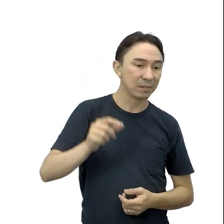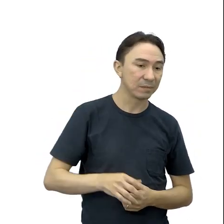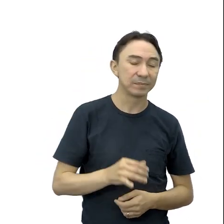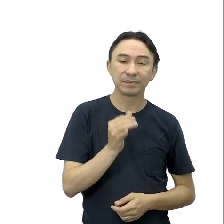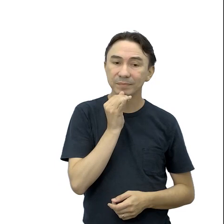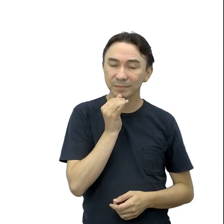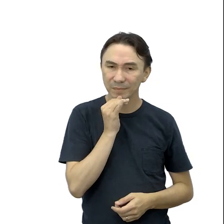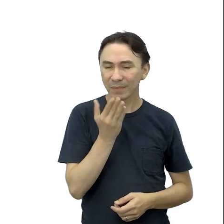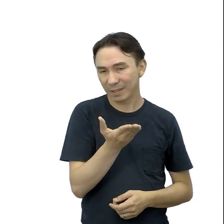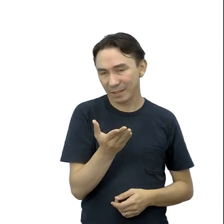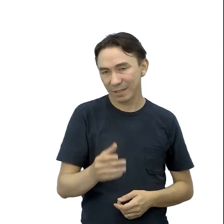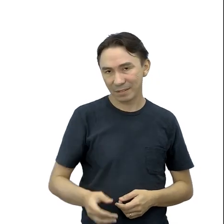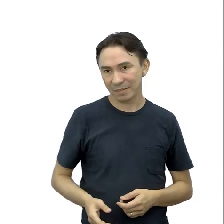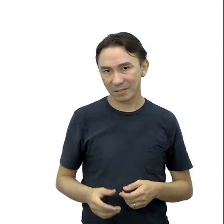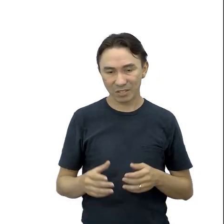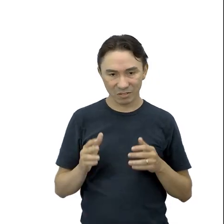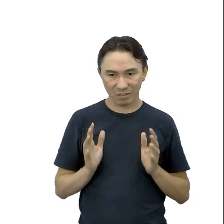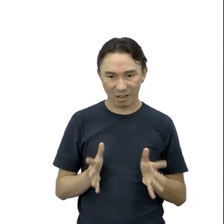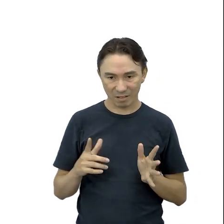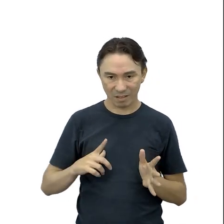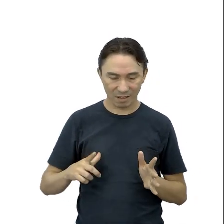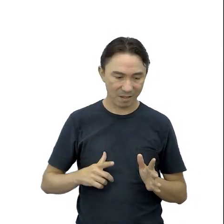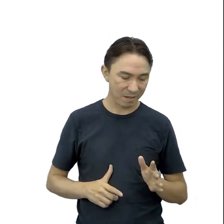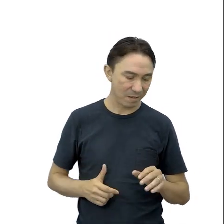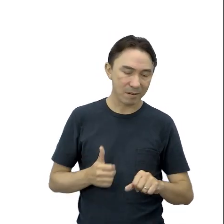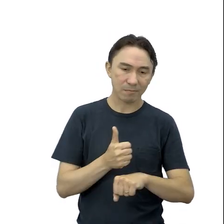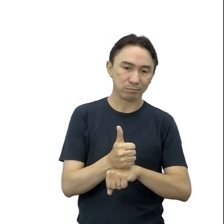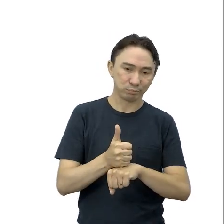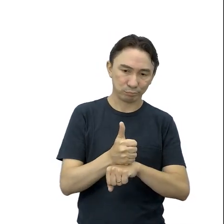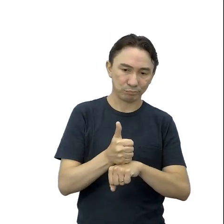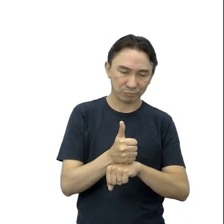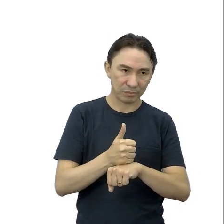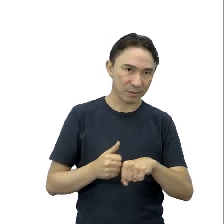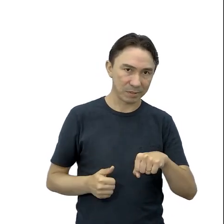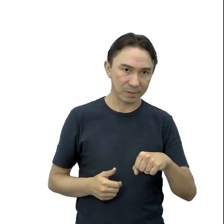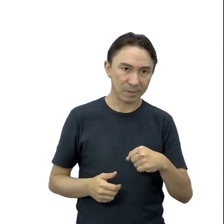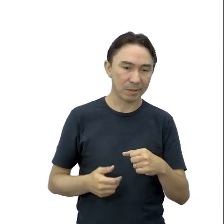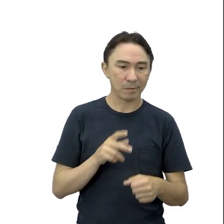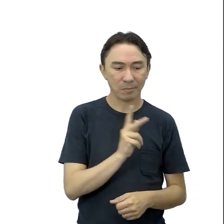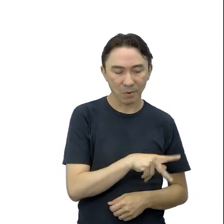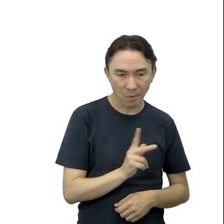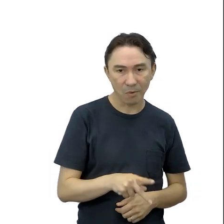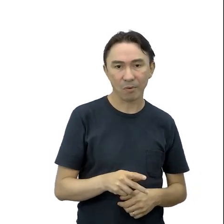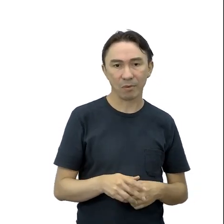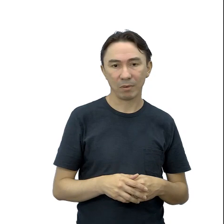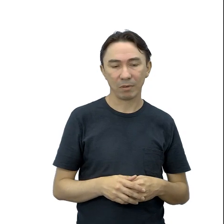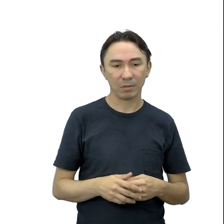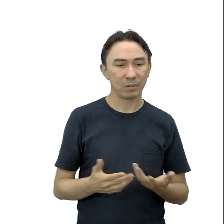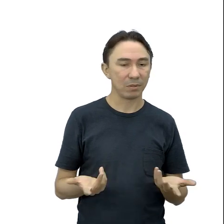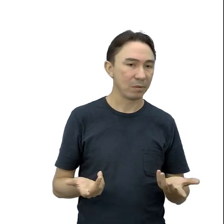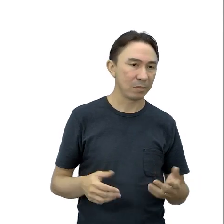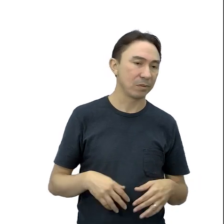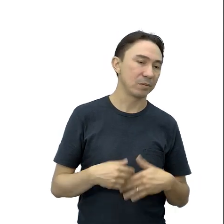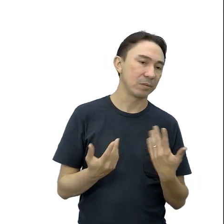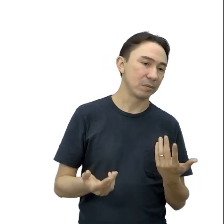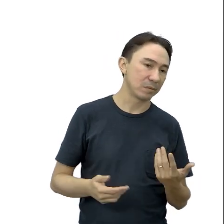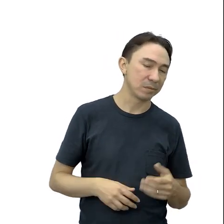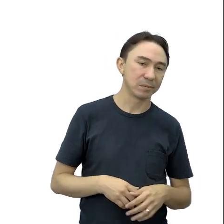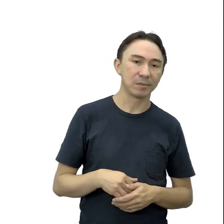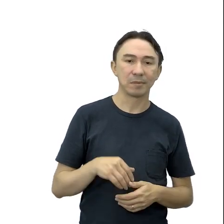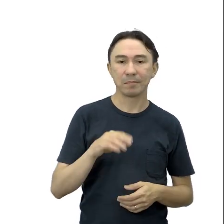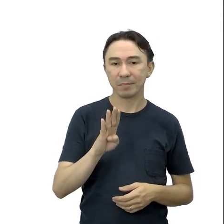vai aparecer aqui os cargos, as funções que a pessoa ocupa. Vocês de professores, às vezes vocês são